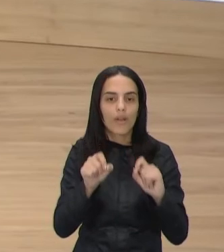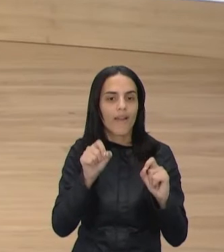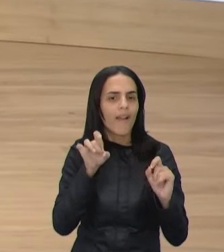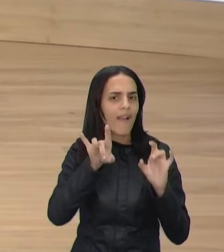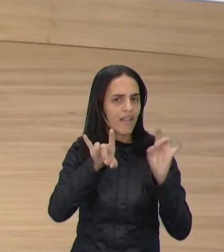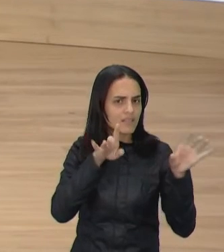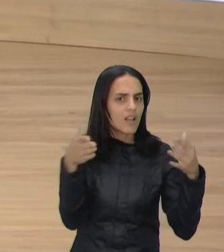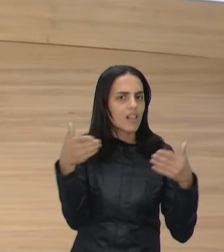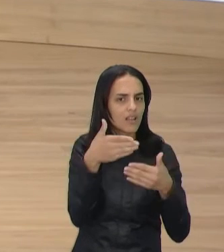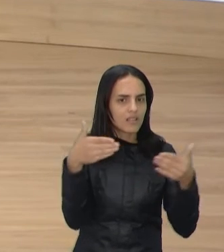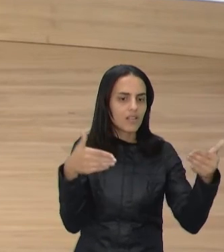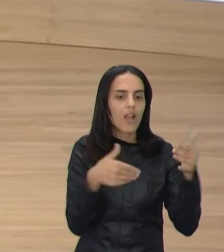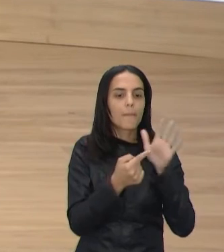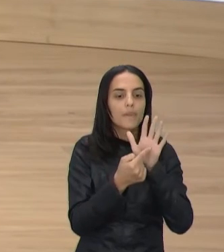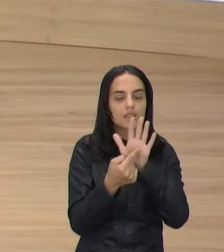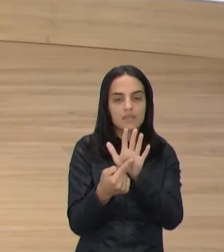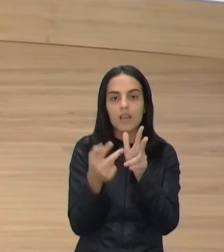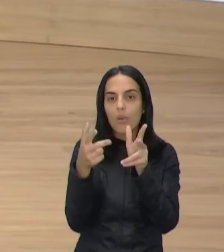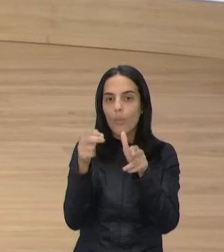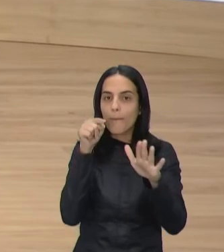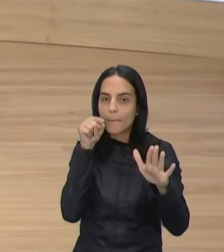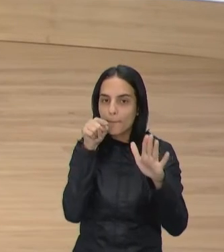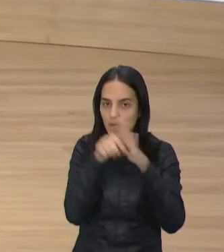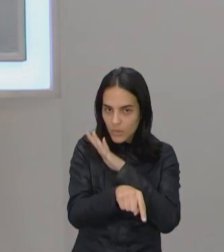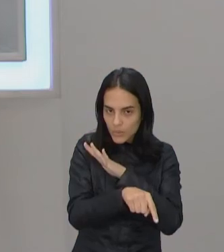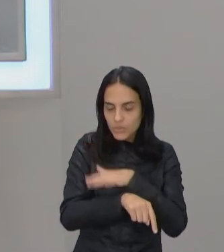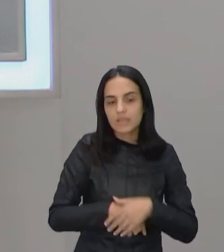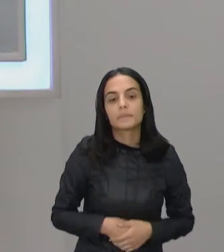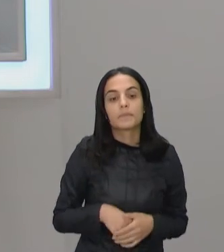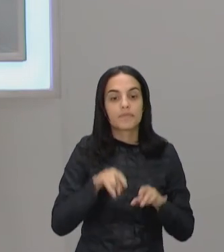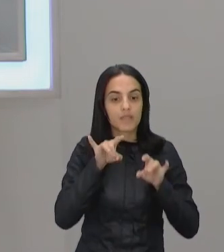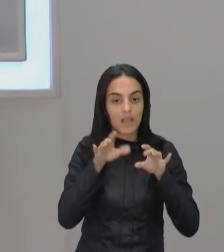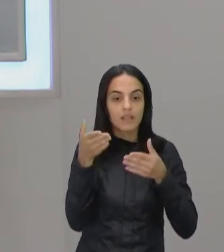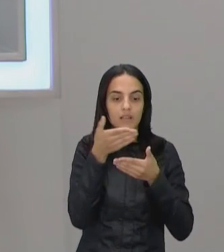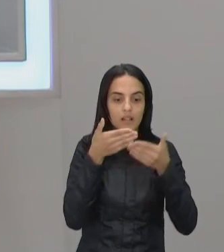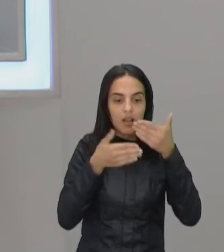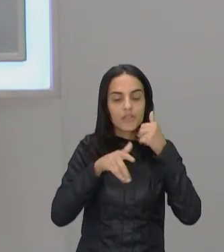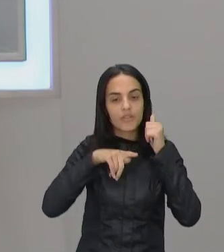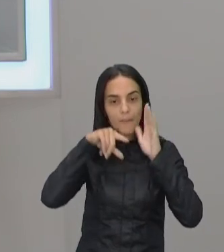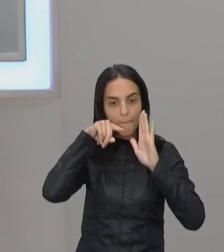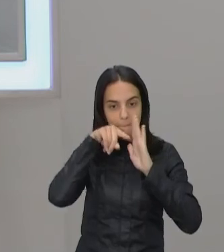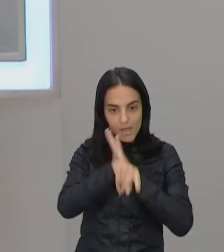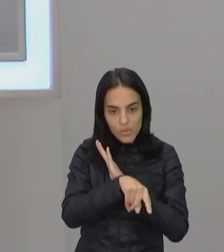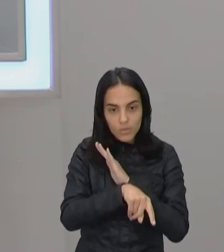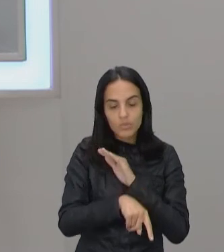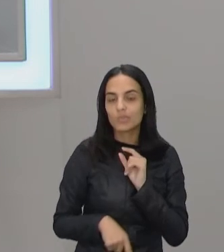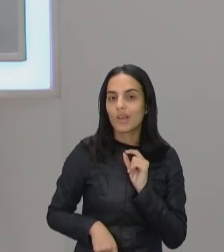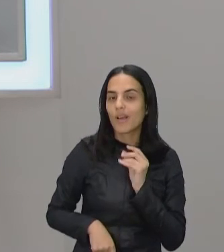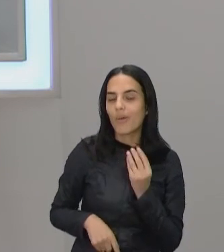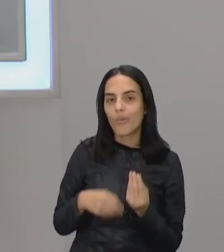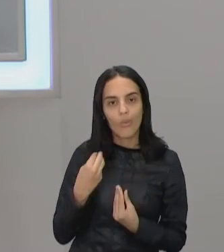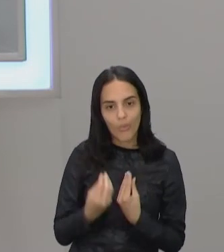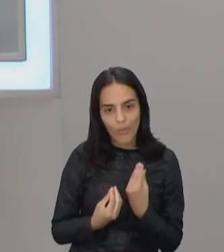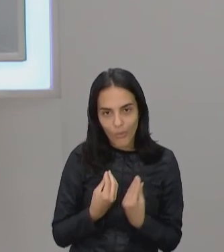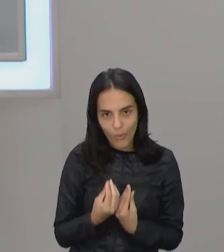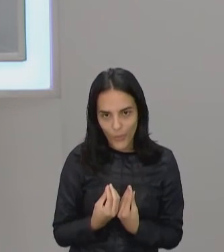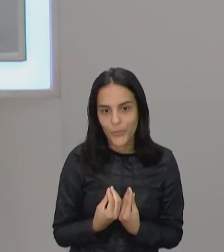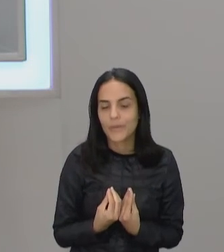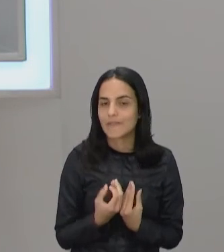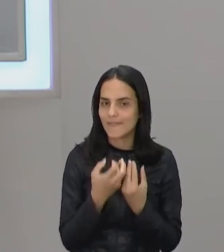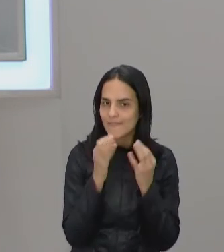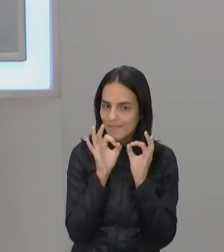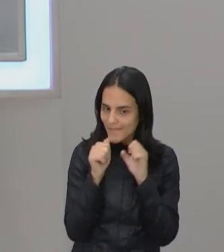slide eu apresentei na forma de uma pergunta, certo? Cada slide foi apresentado na forma de uma perguntinha bem